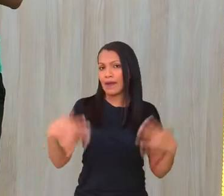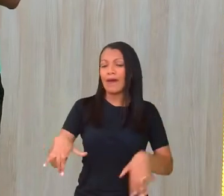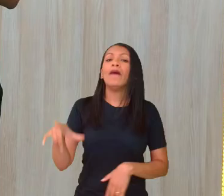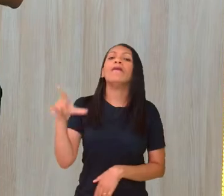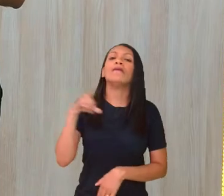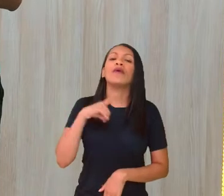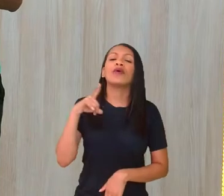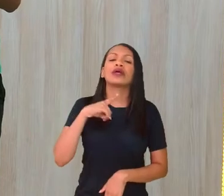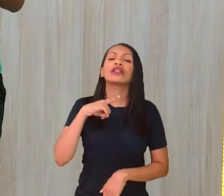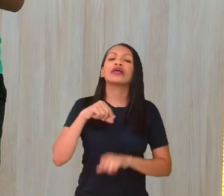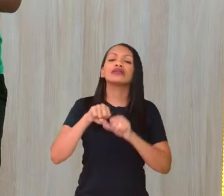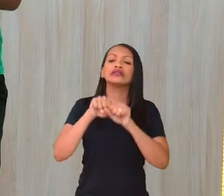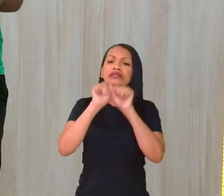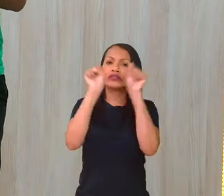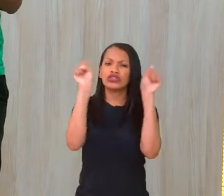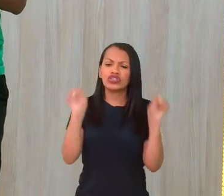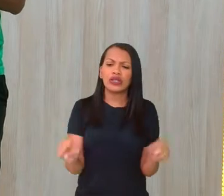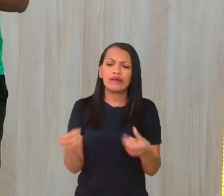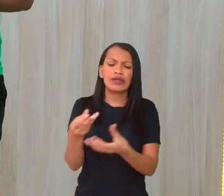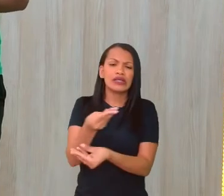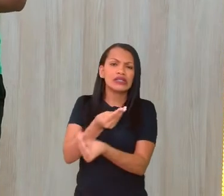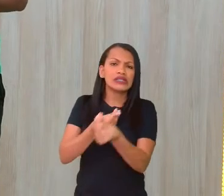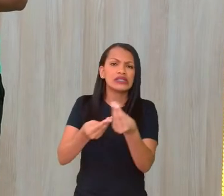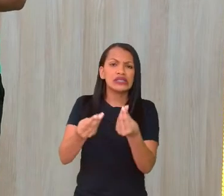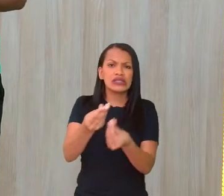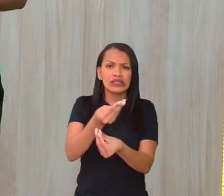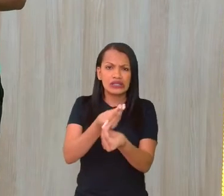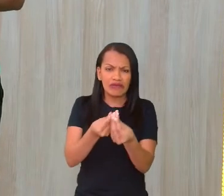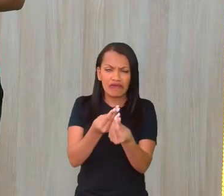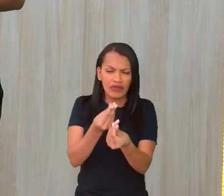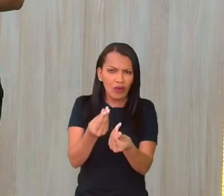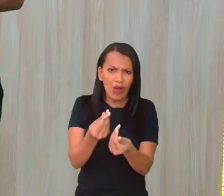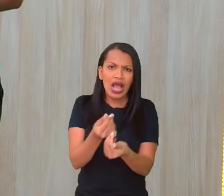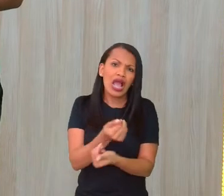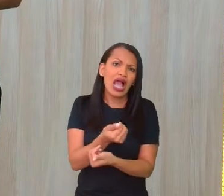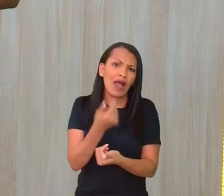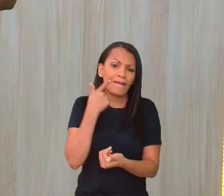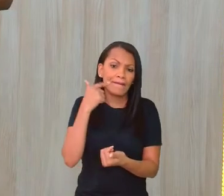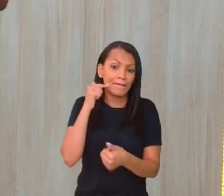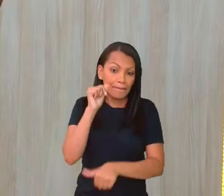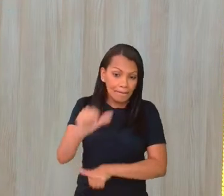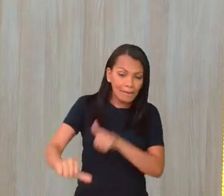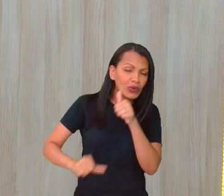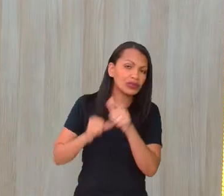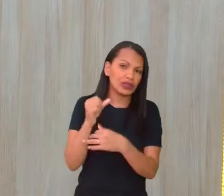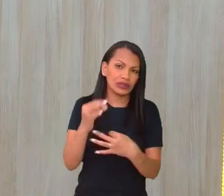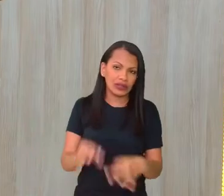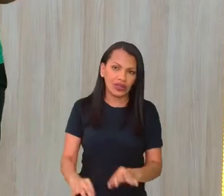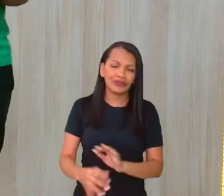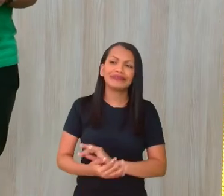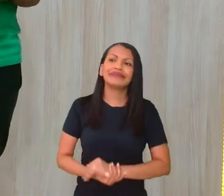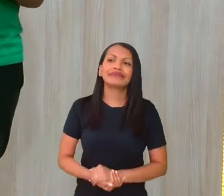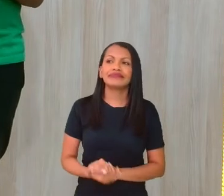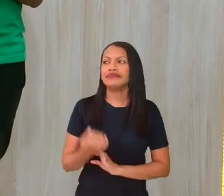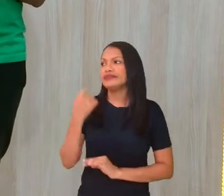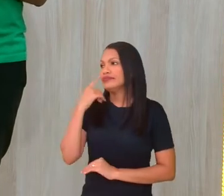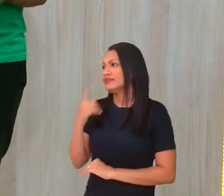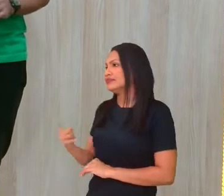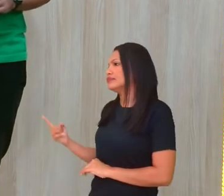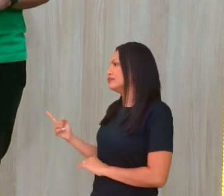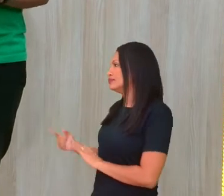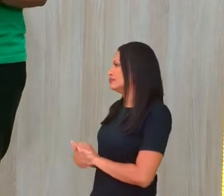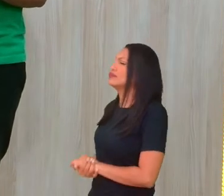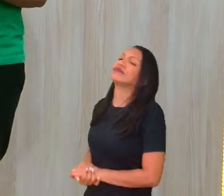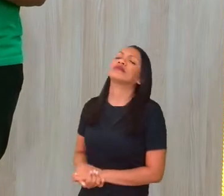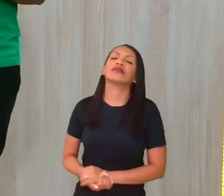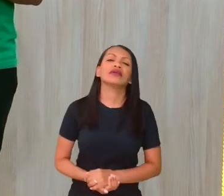que vão funcionar aí, vão ser muito sensíveis a qualquer alteração, beleza? E aí a gente vem para cá, quais os